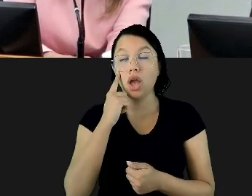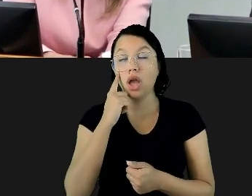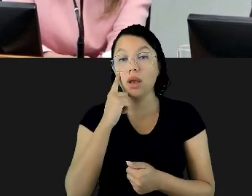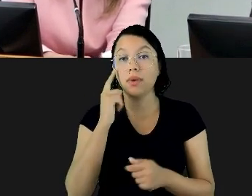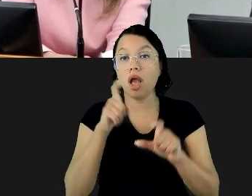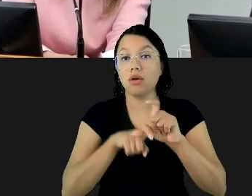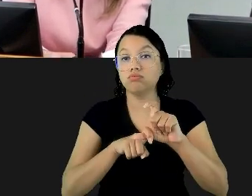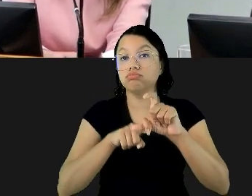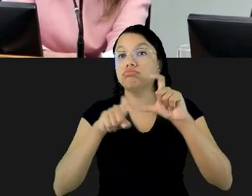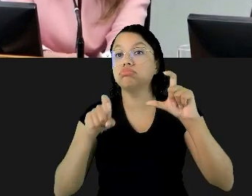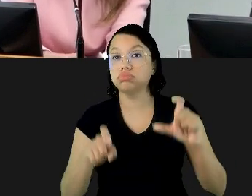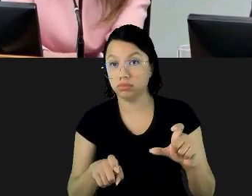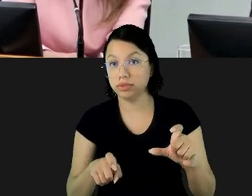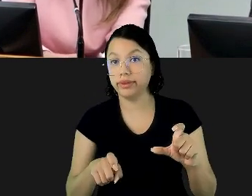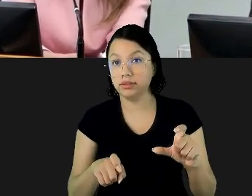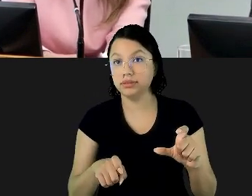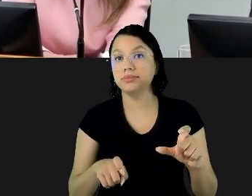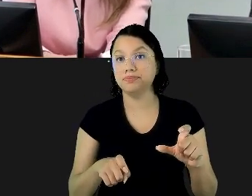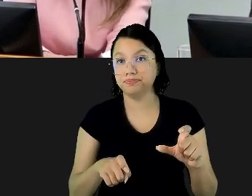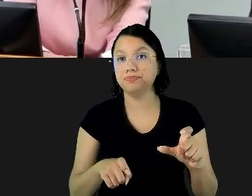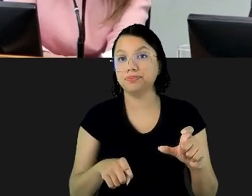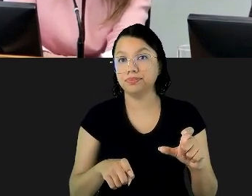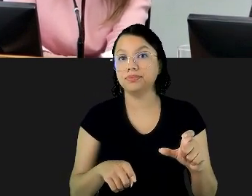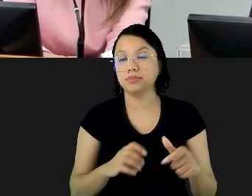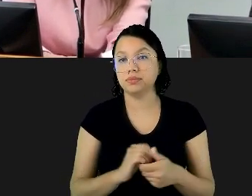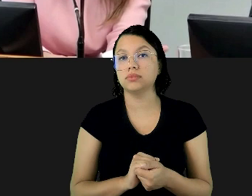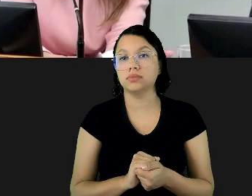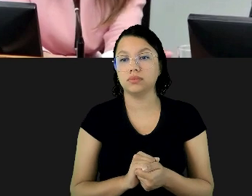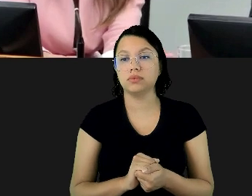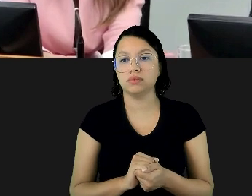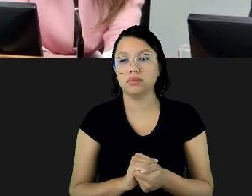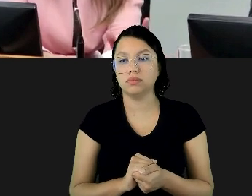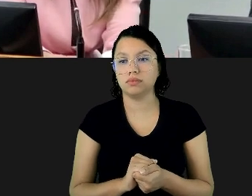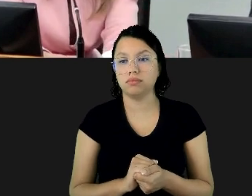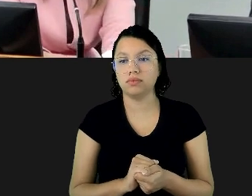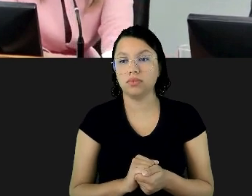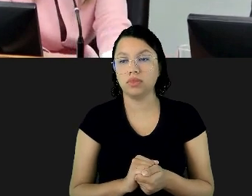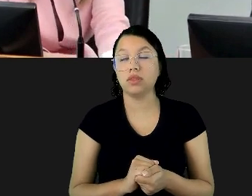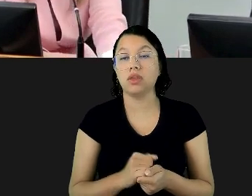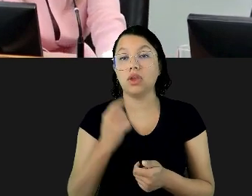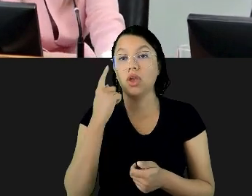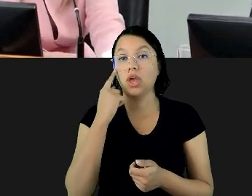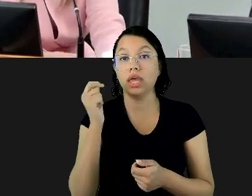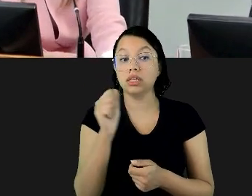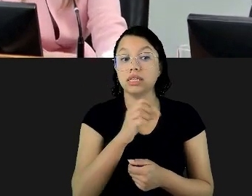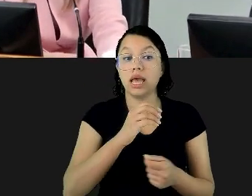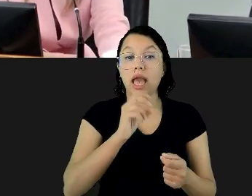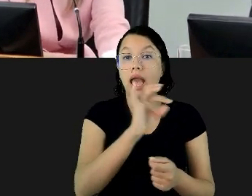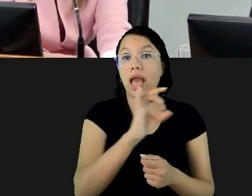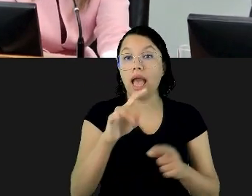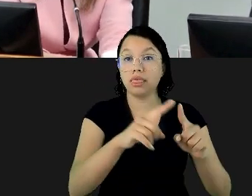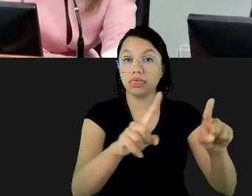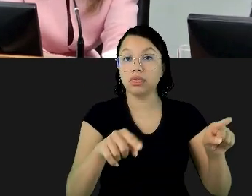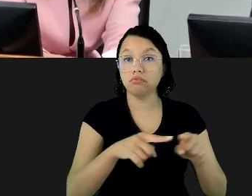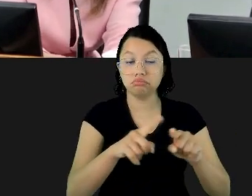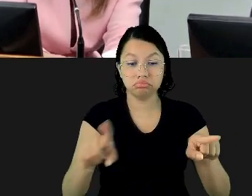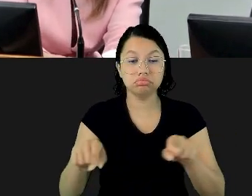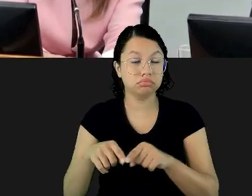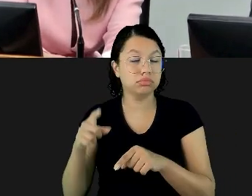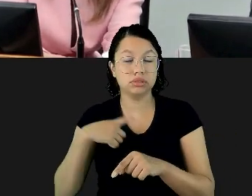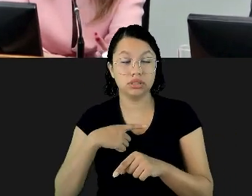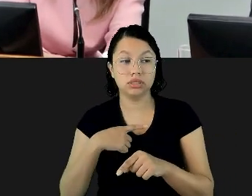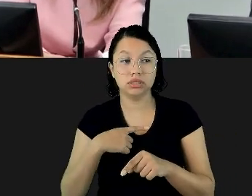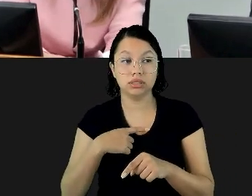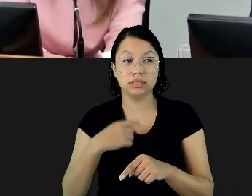né, que todos ali, que os territórios teriam, considerando sistemas políticos diversos que nós